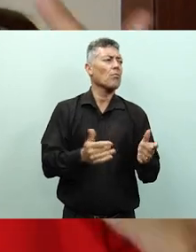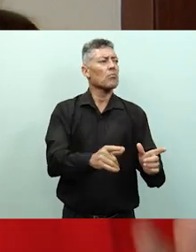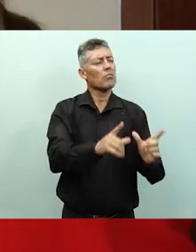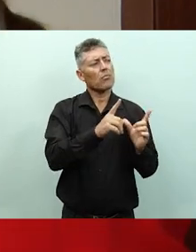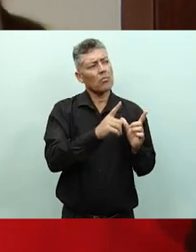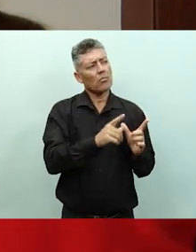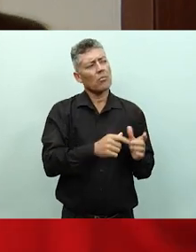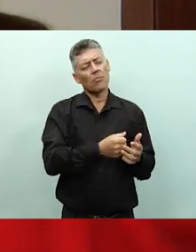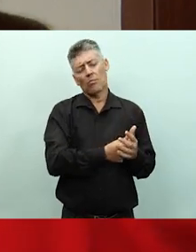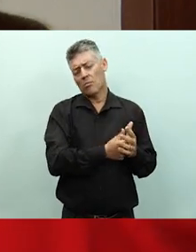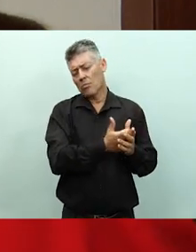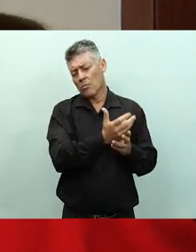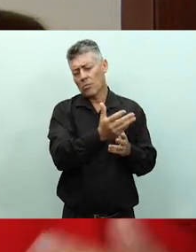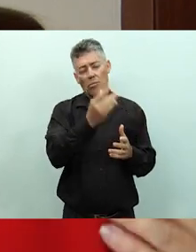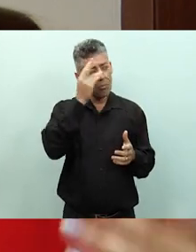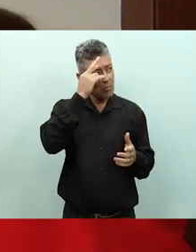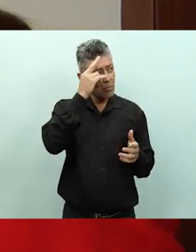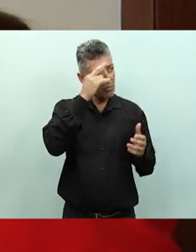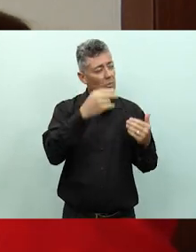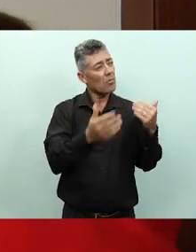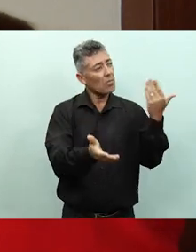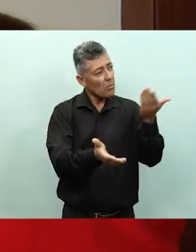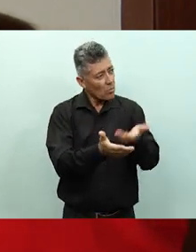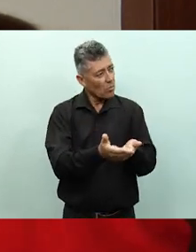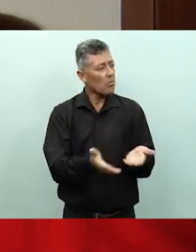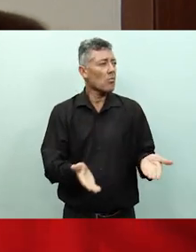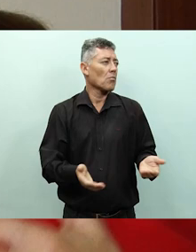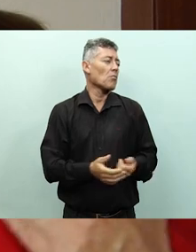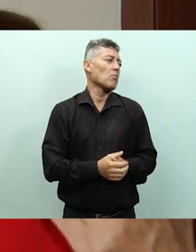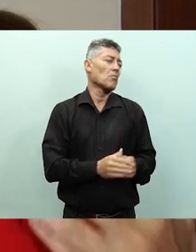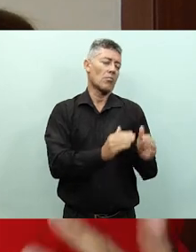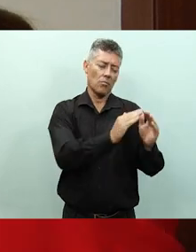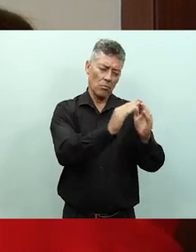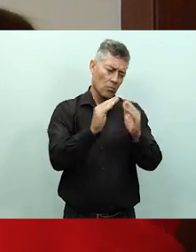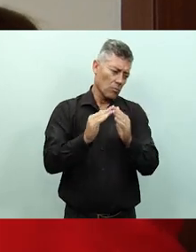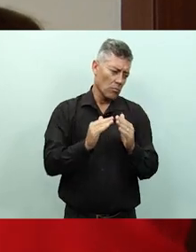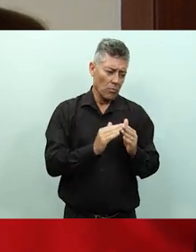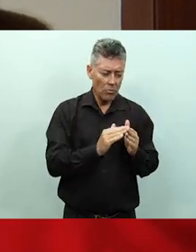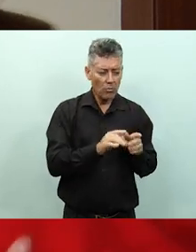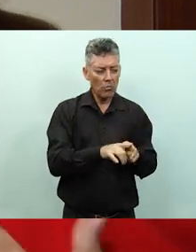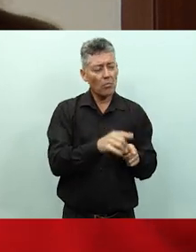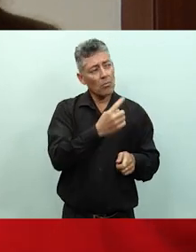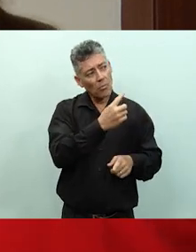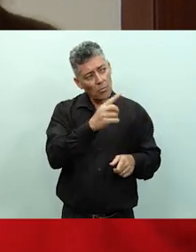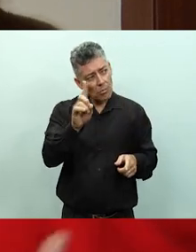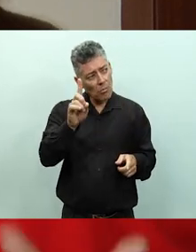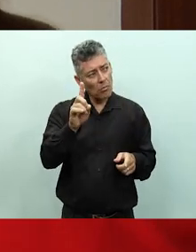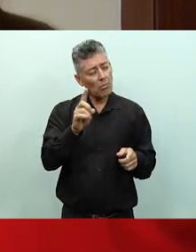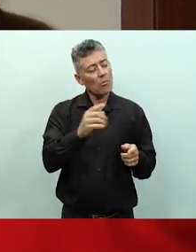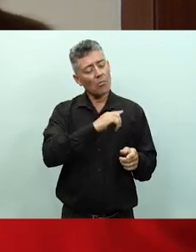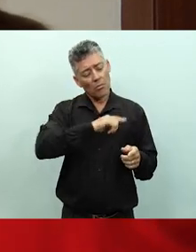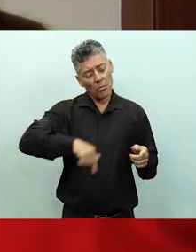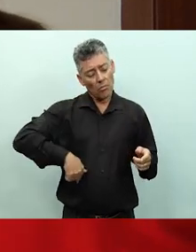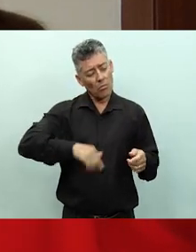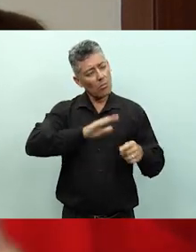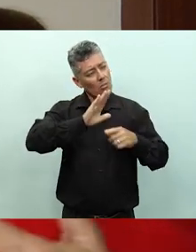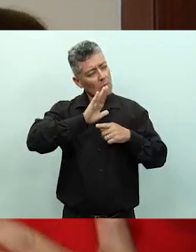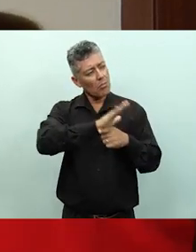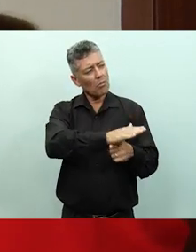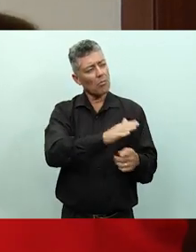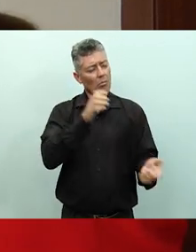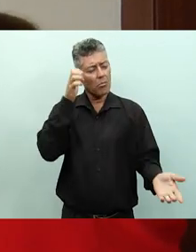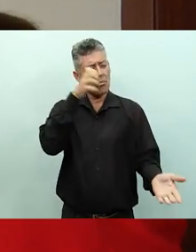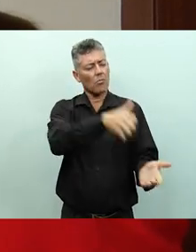implantamos vários projetos nos municípios, lembrado até hoje. Também na área de habitação, acho que foi o último governo que